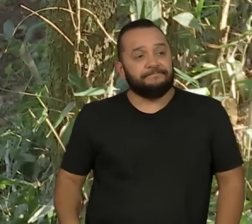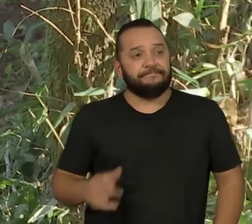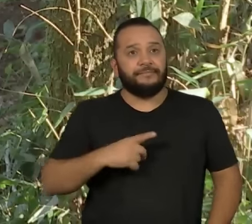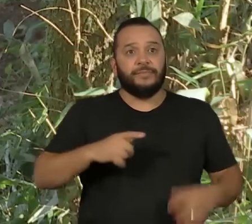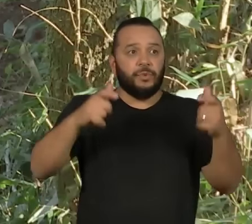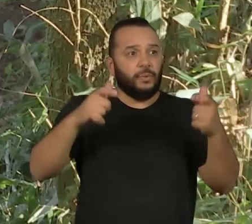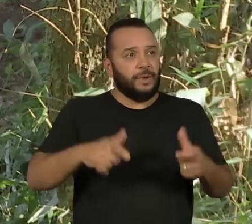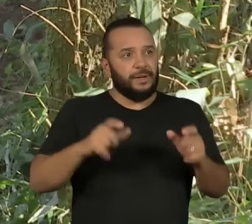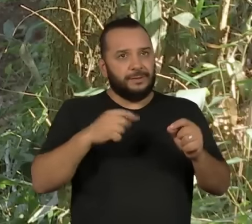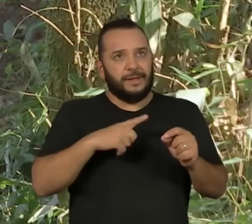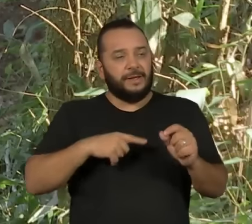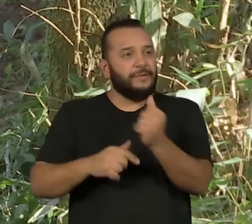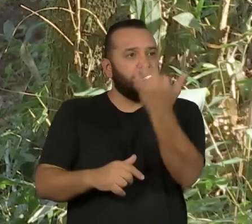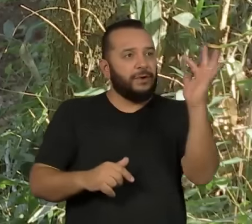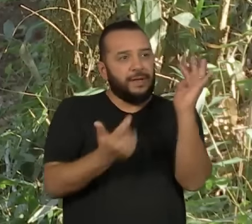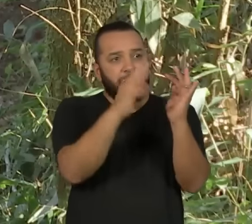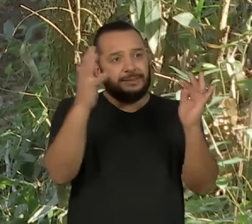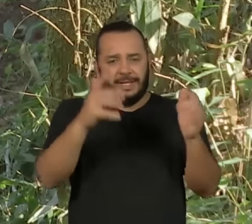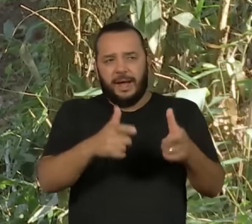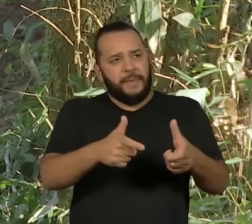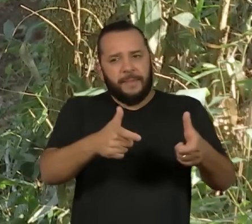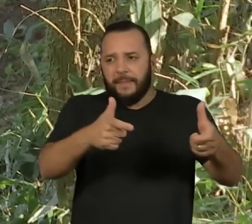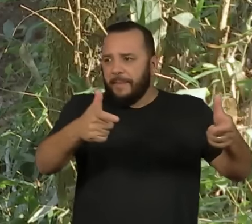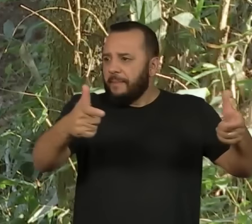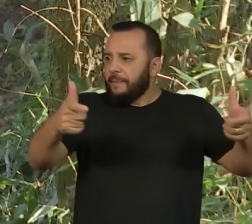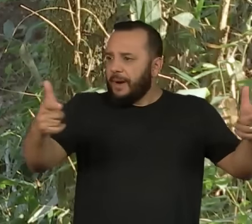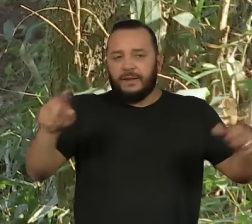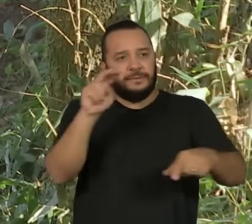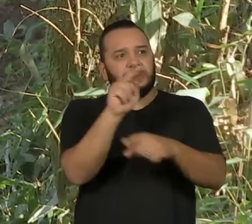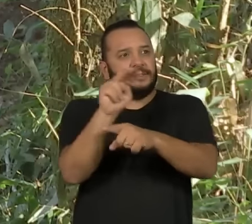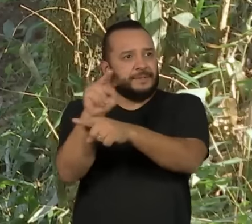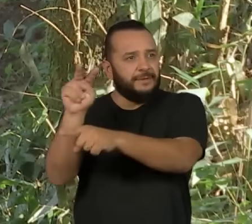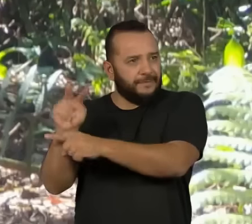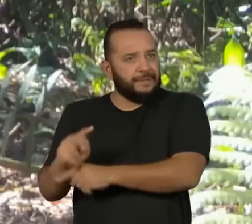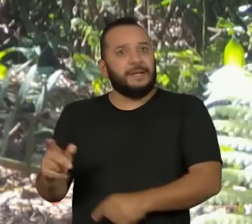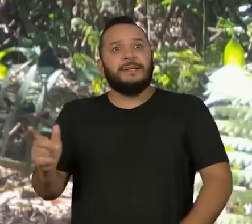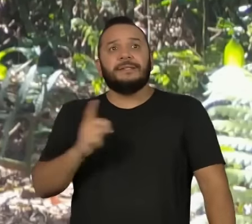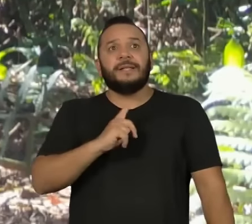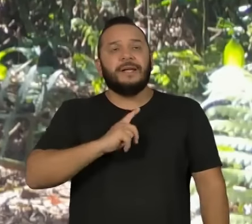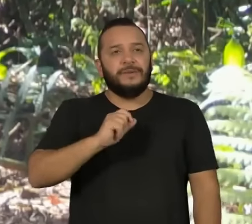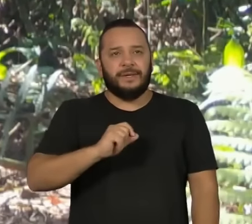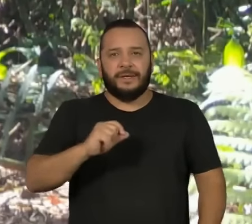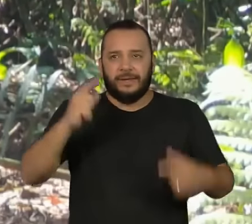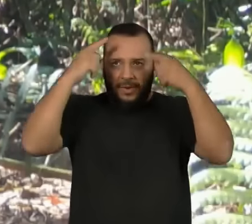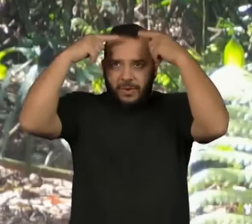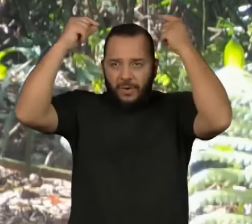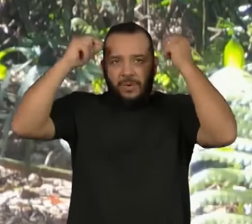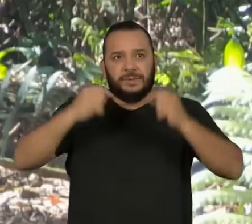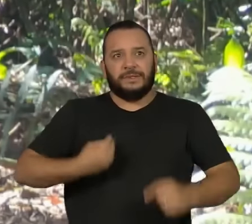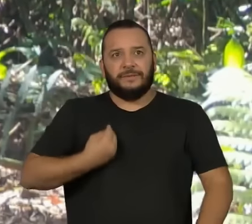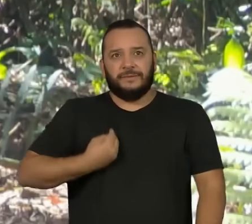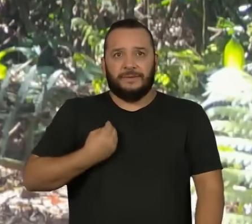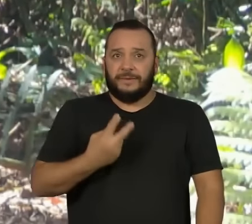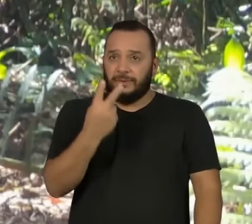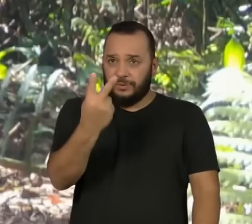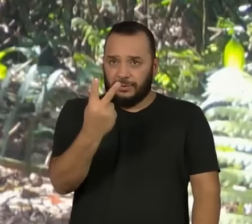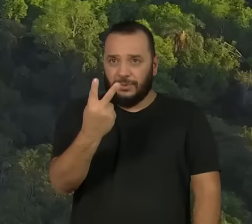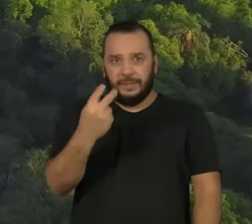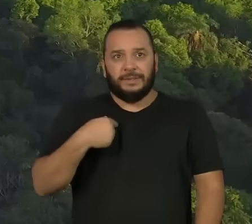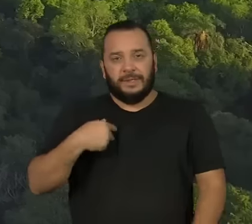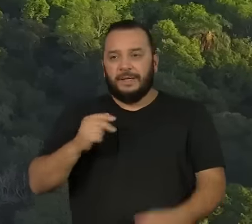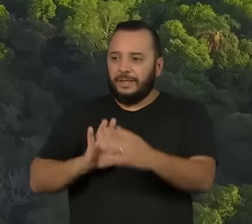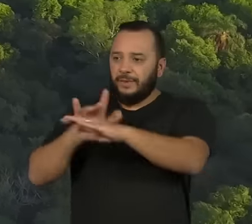florestas que são maiores, mas bem conservadas, que abrigam populações, como a população da onça, que vive nos dois parques nacionais do